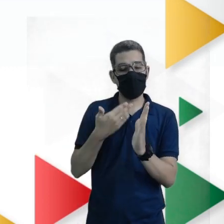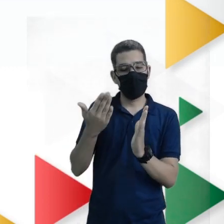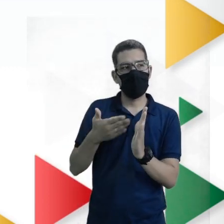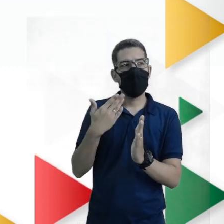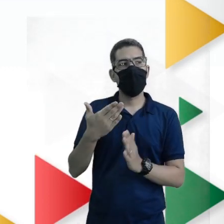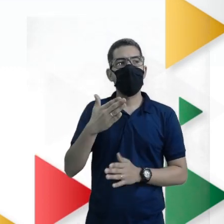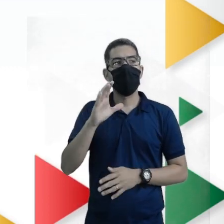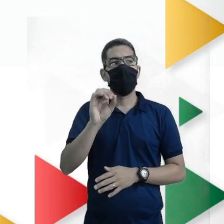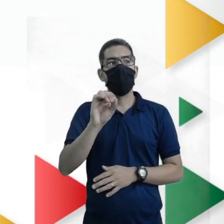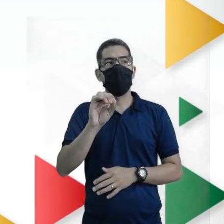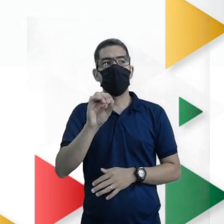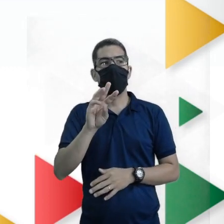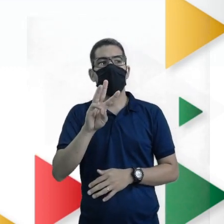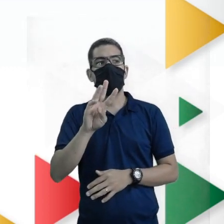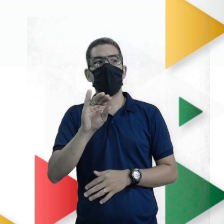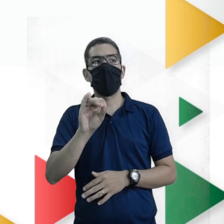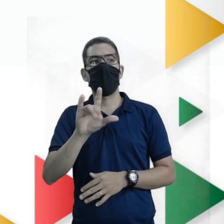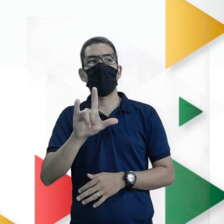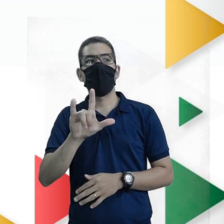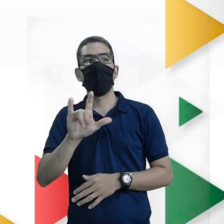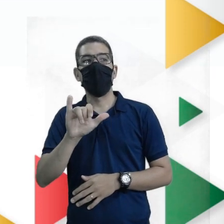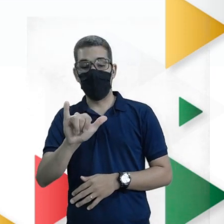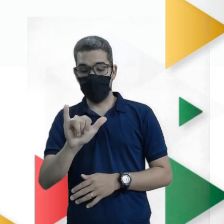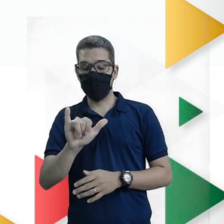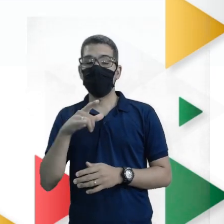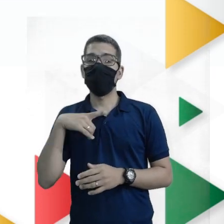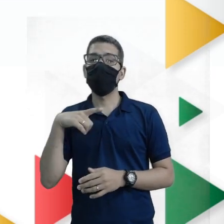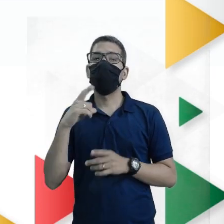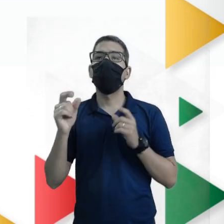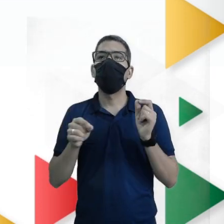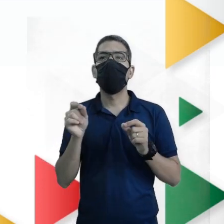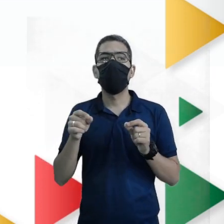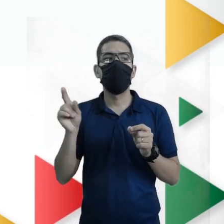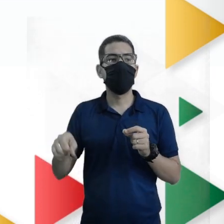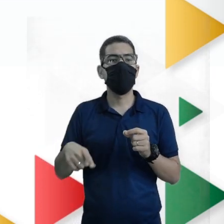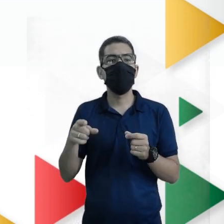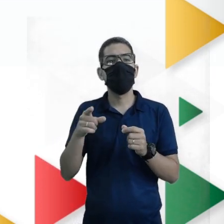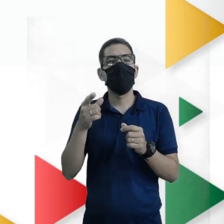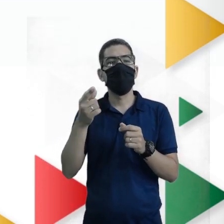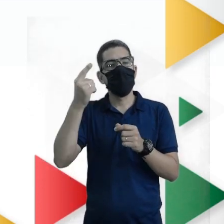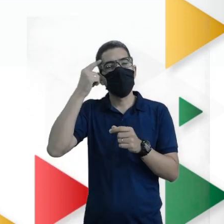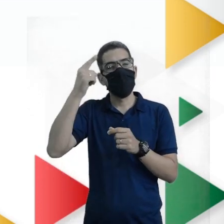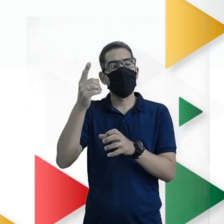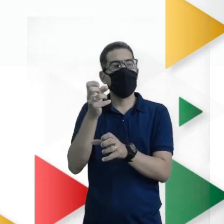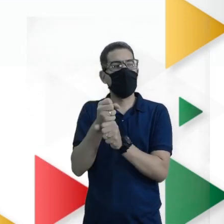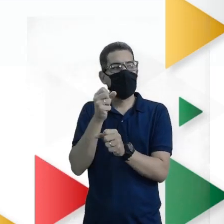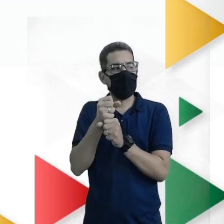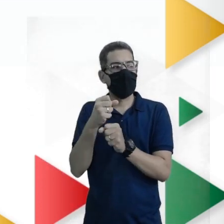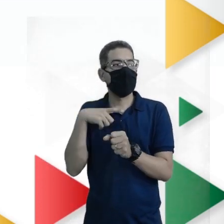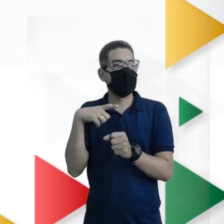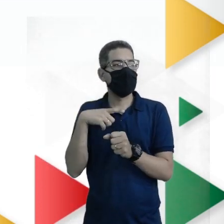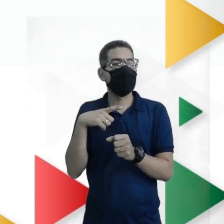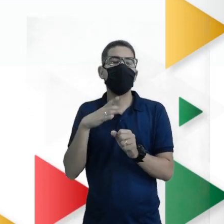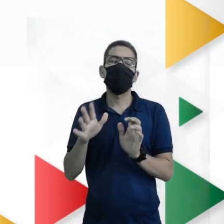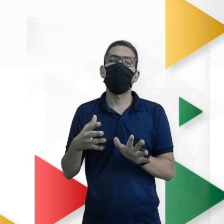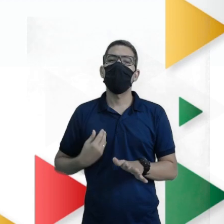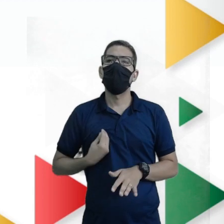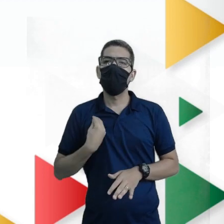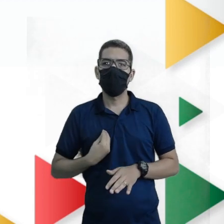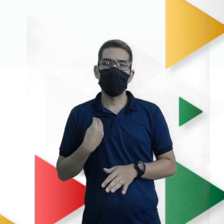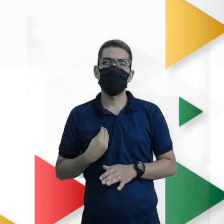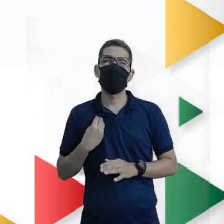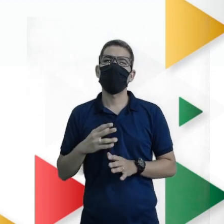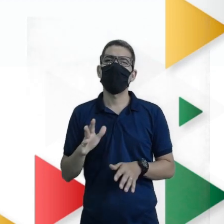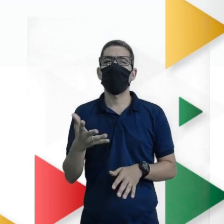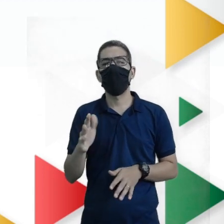Cowboy, você vai encontrar também que desde essa contagem, essa ideia de contagem já existia, né, há mais ou